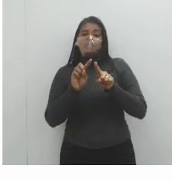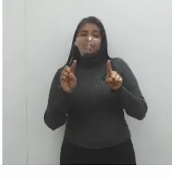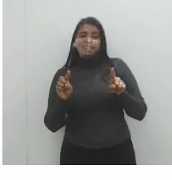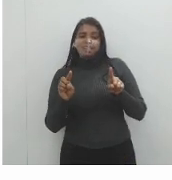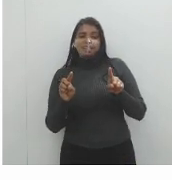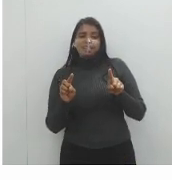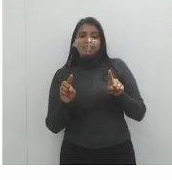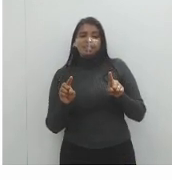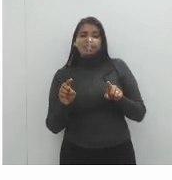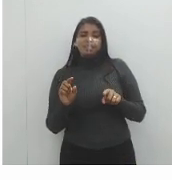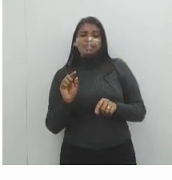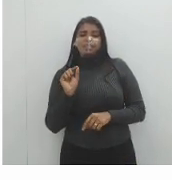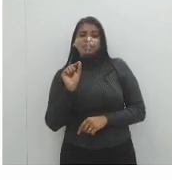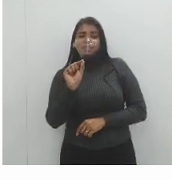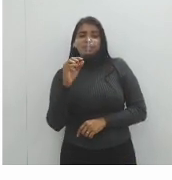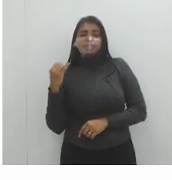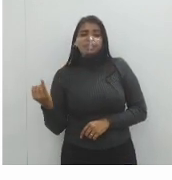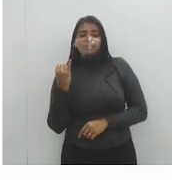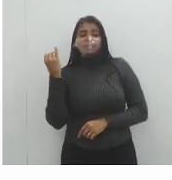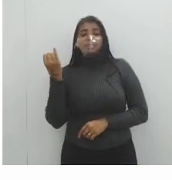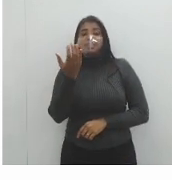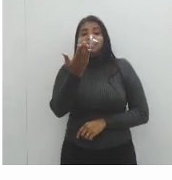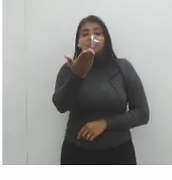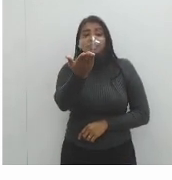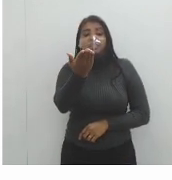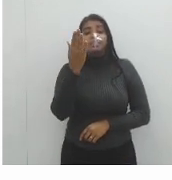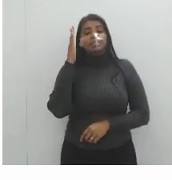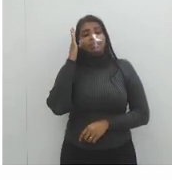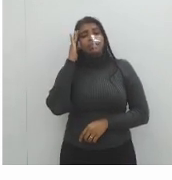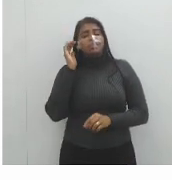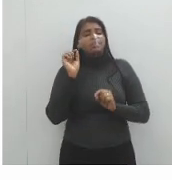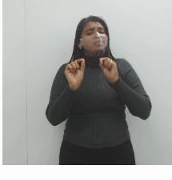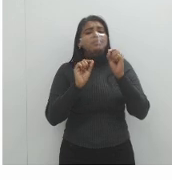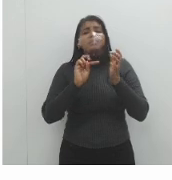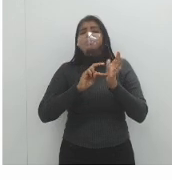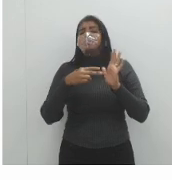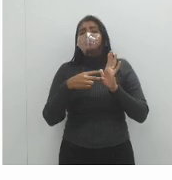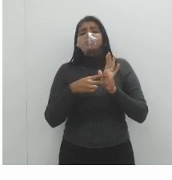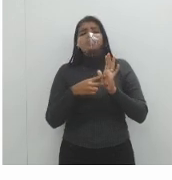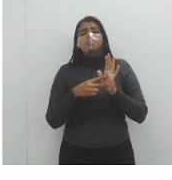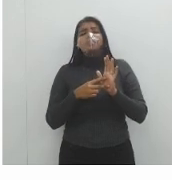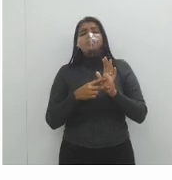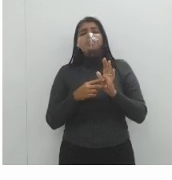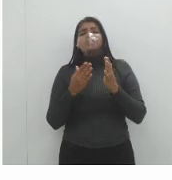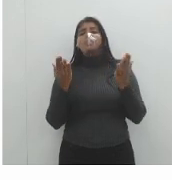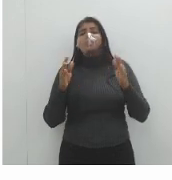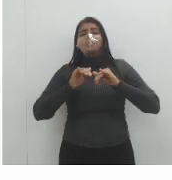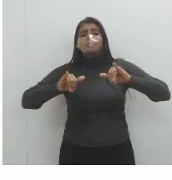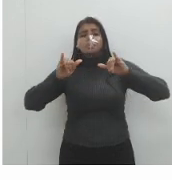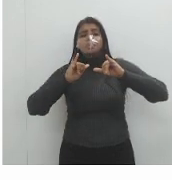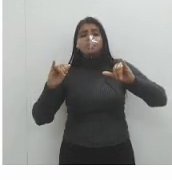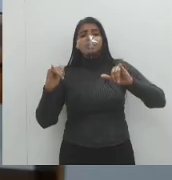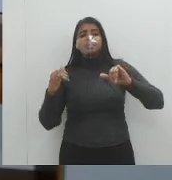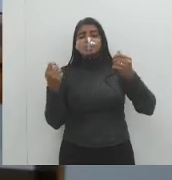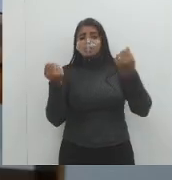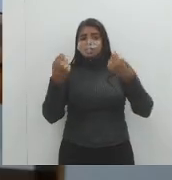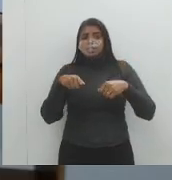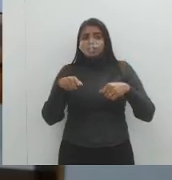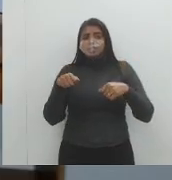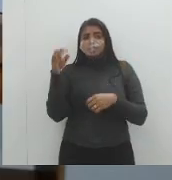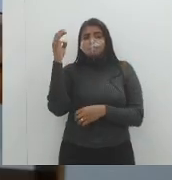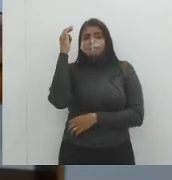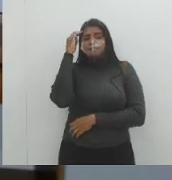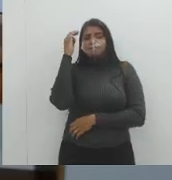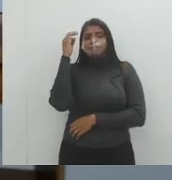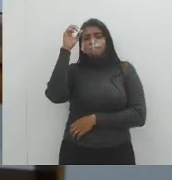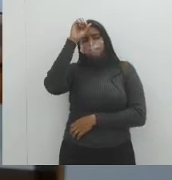que é mais importante é que você entenda para que serve essa tabela. Quais são as informações que nós podemos obter da